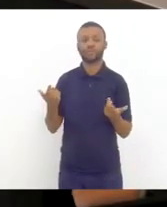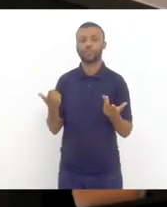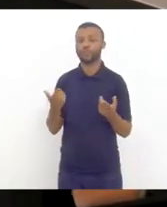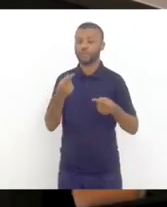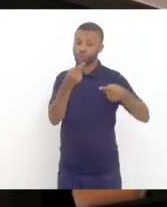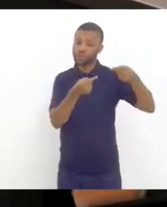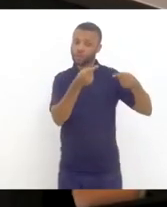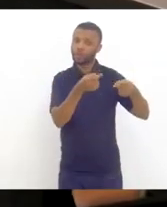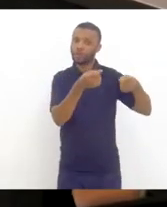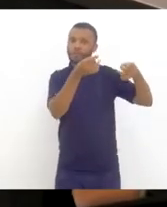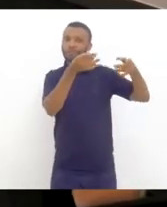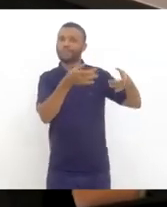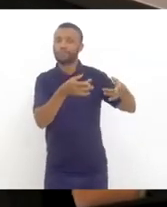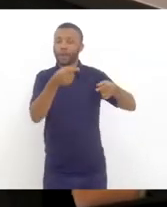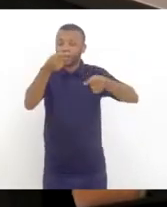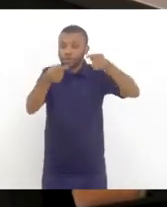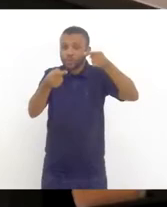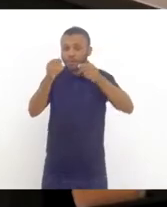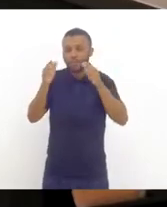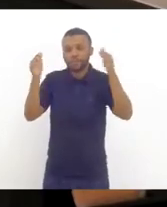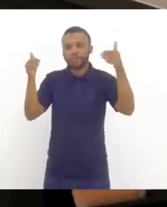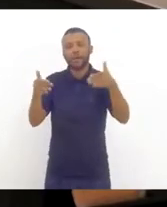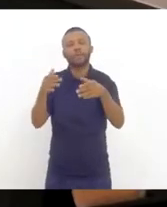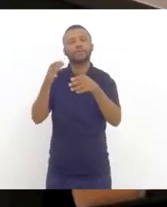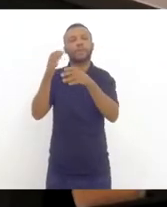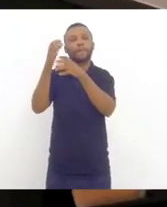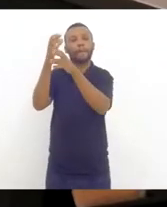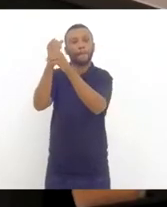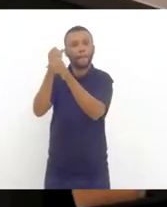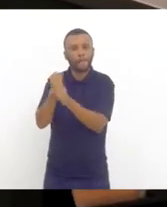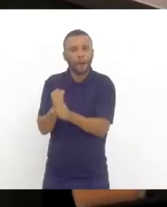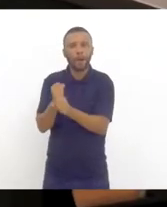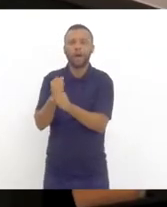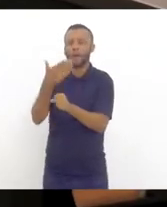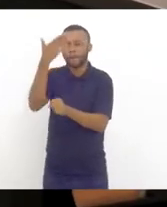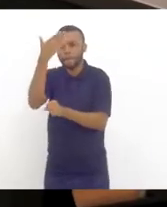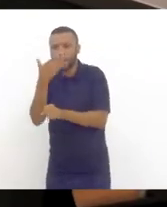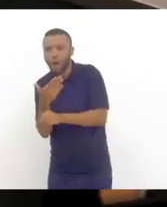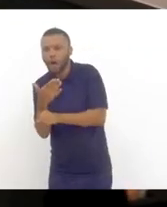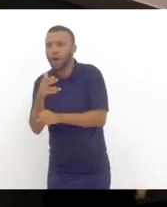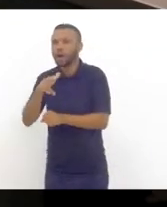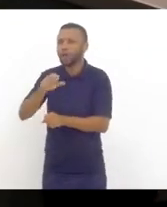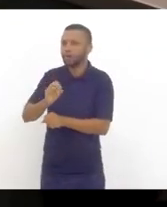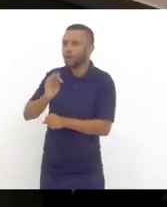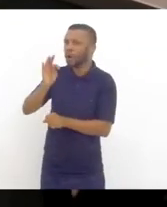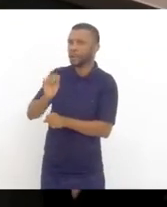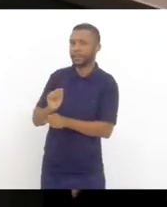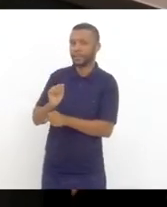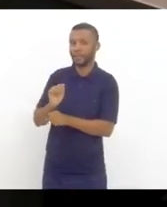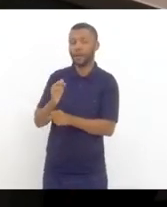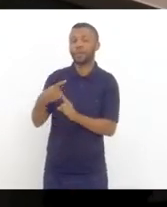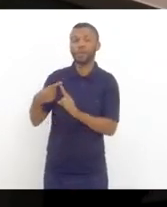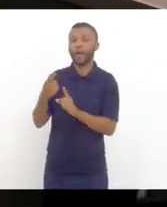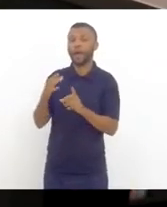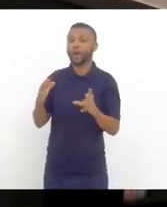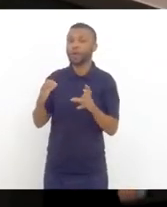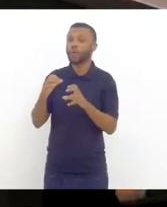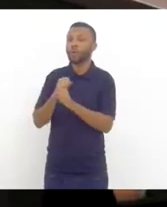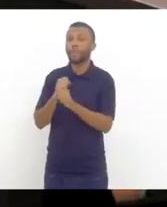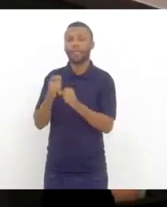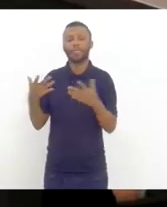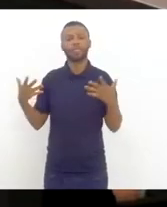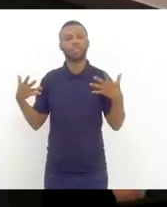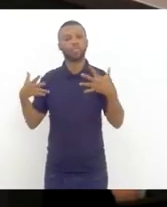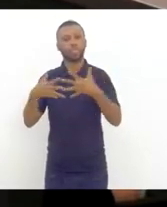discussão densa matemática. A gente vai ter somatório, vai ter log, vai ter o que for, Gustavo, para isso, porque a fórmula é complexa. Então, só vou mostrar aqui